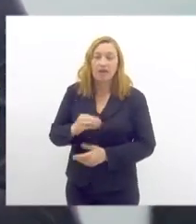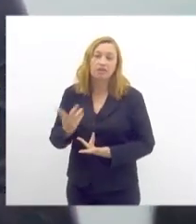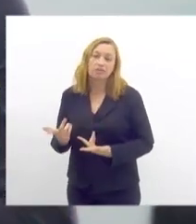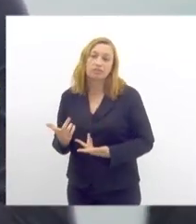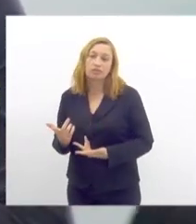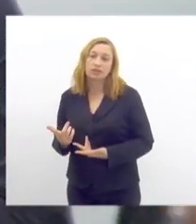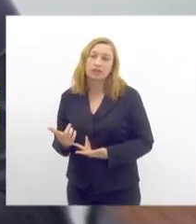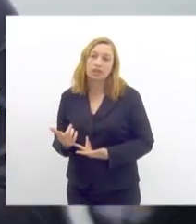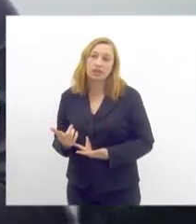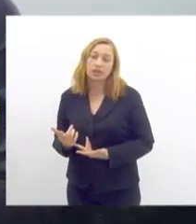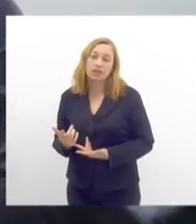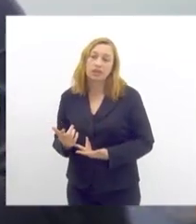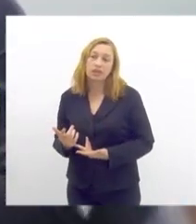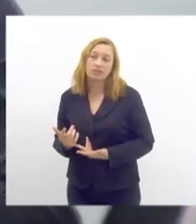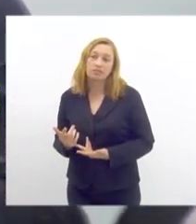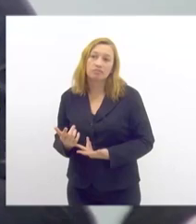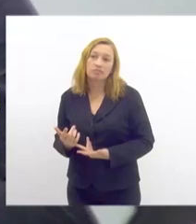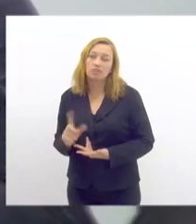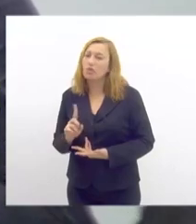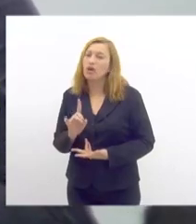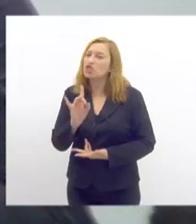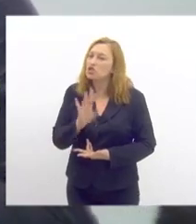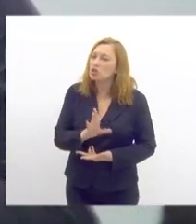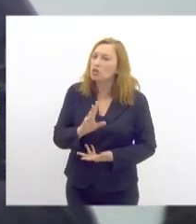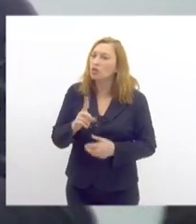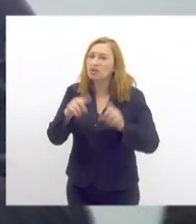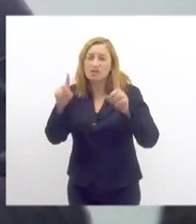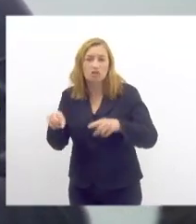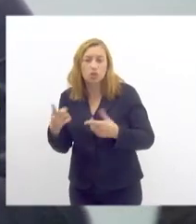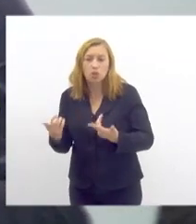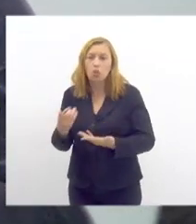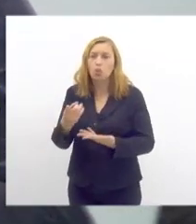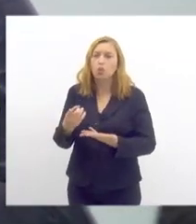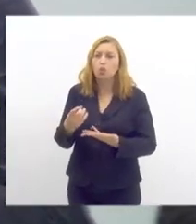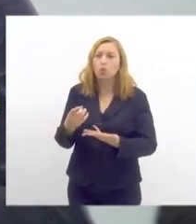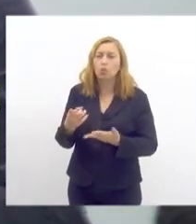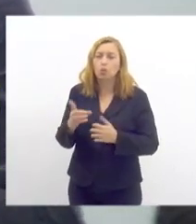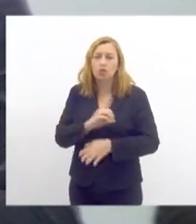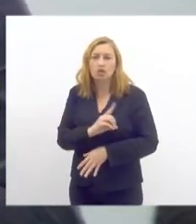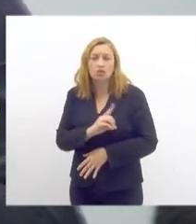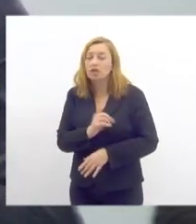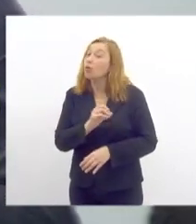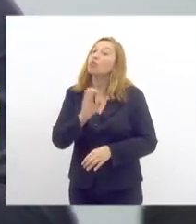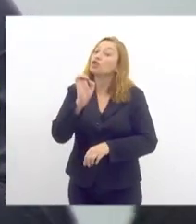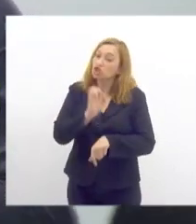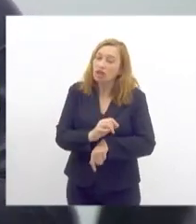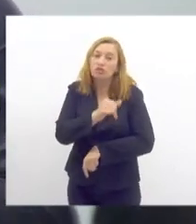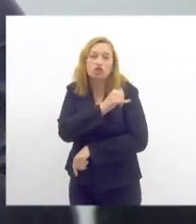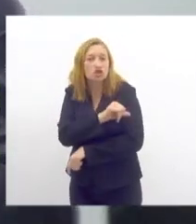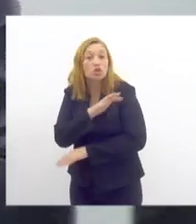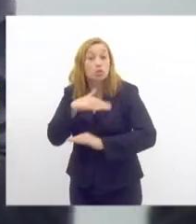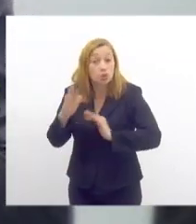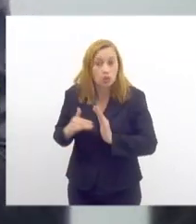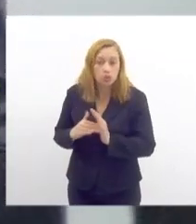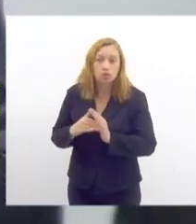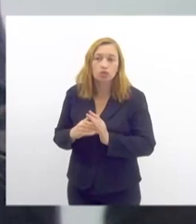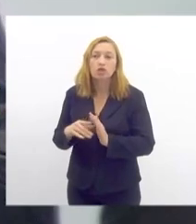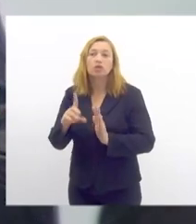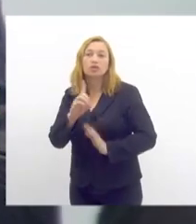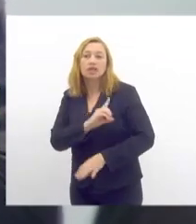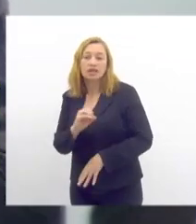benefícios. E não é somente o servidor do Detran, é o servidor do Estado do Rio de Janeiro. E o